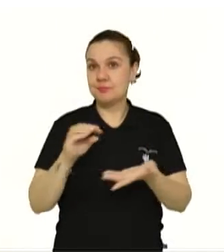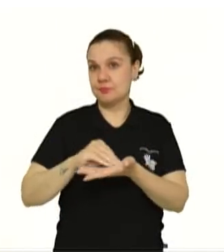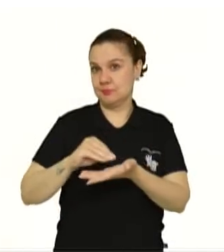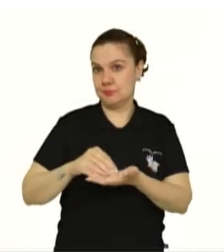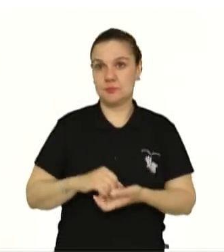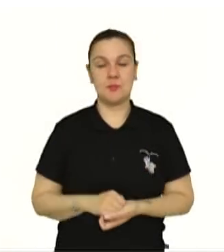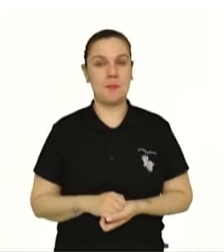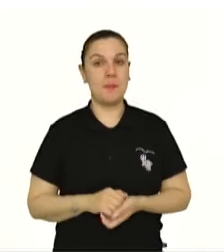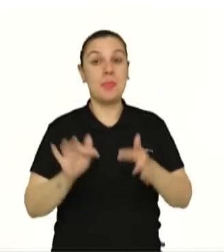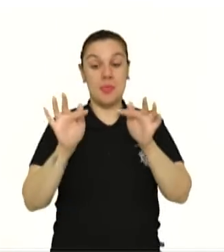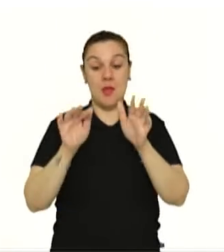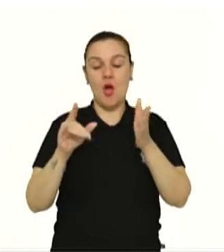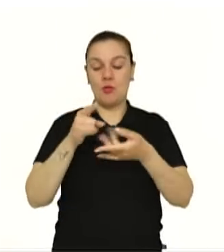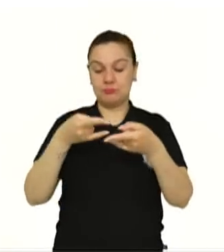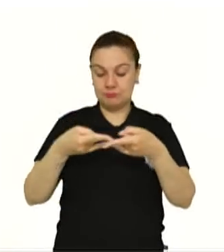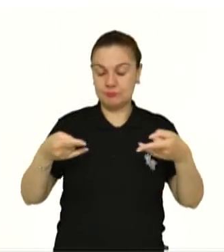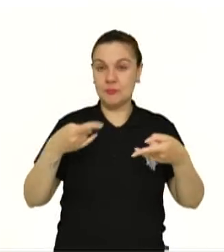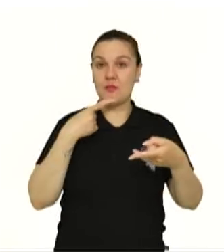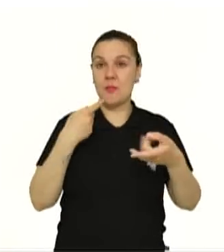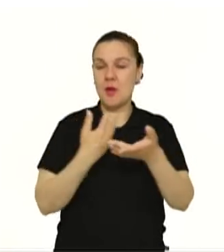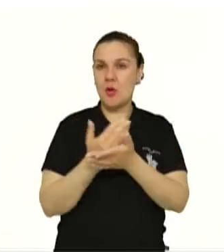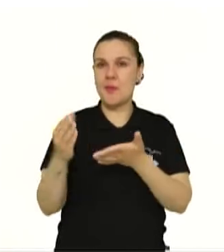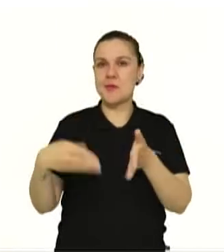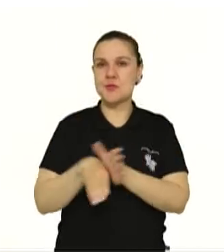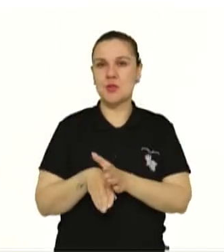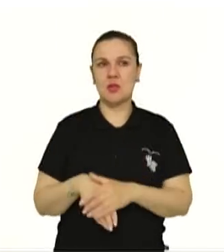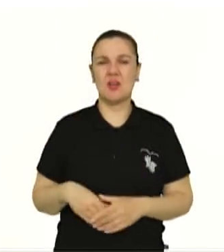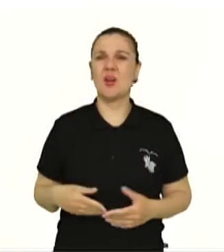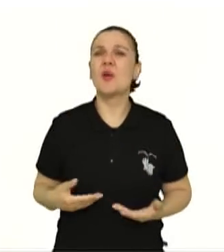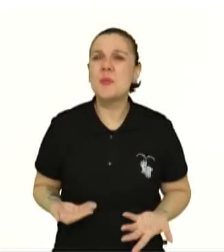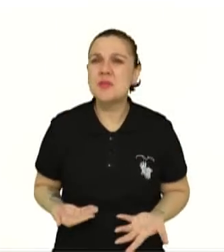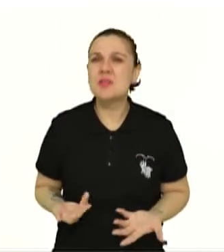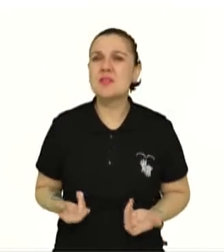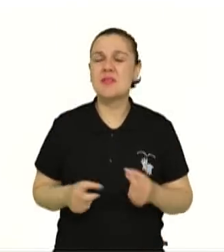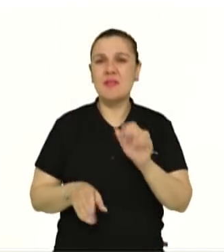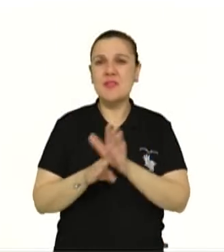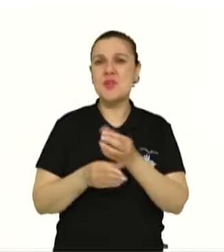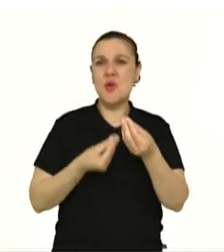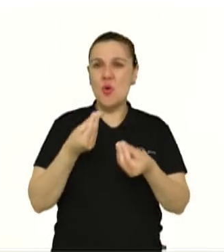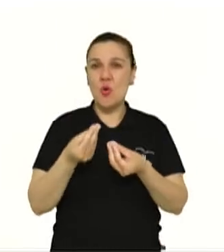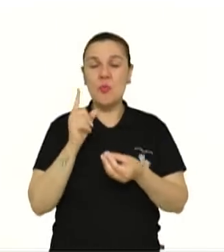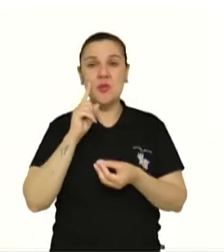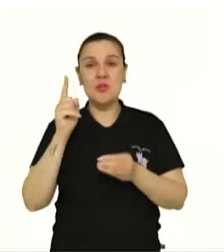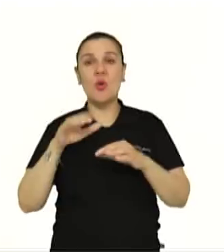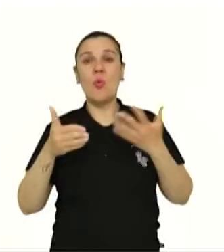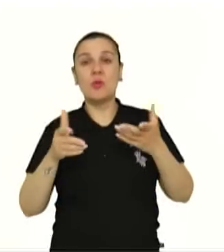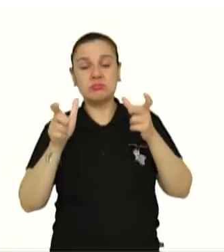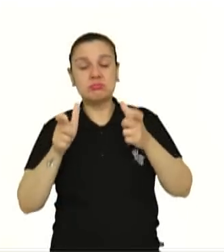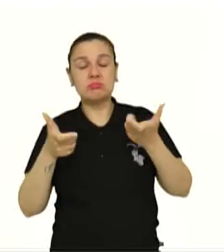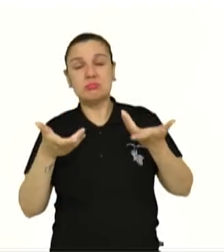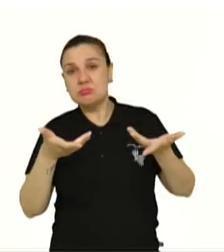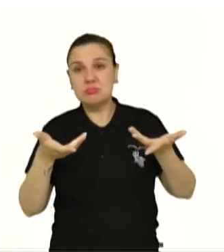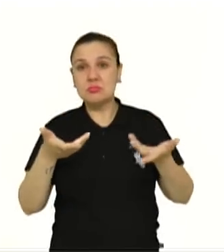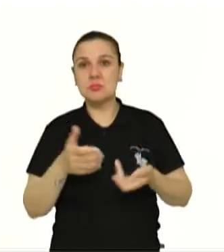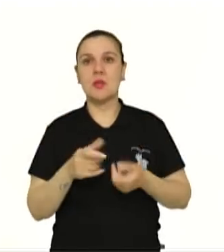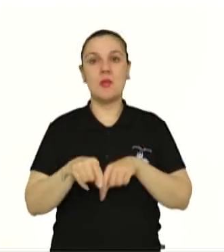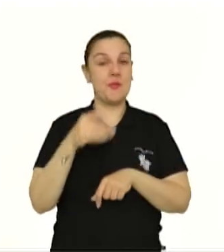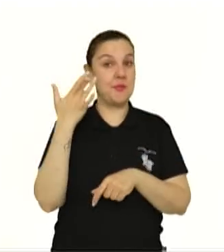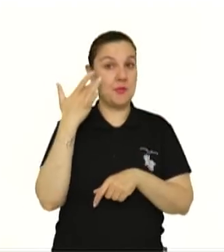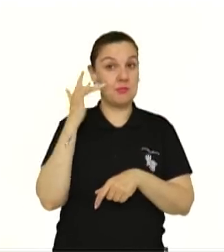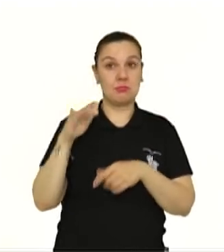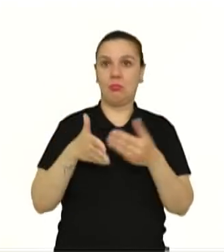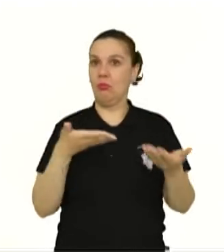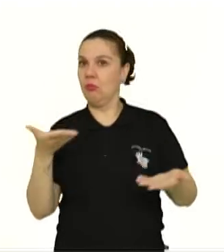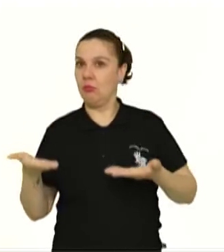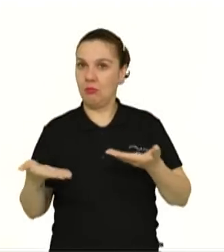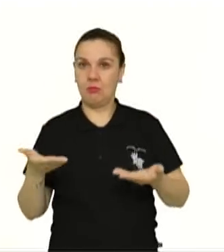coisa. Faturas começam a chegar. Como assim? Começam a chegar sobre o que, quando, onde, né? Então, a gente ficaria um pouquinho